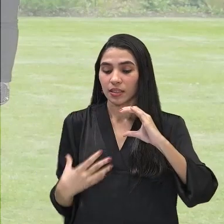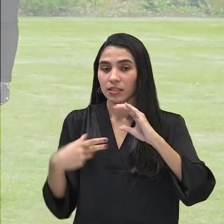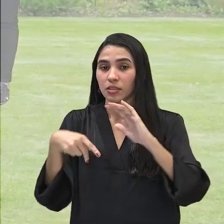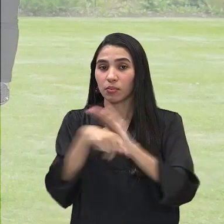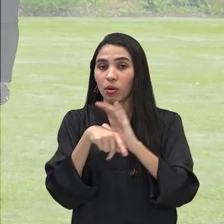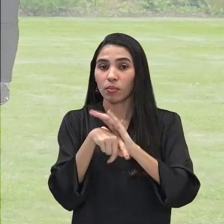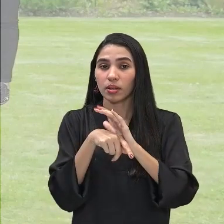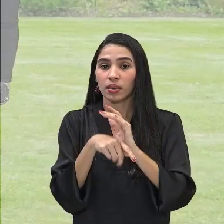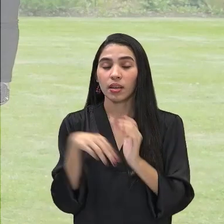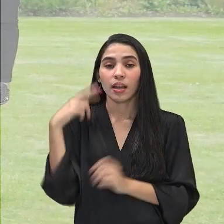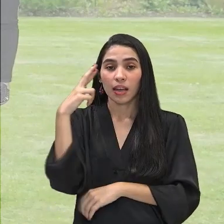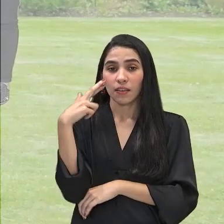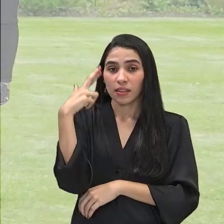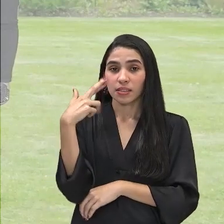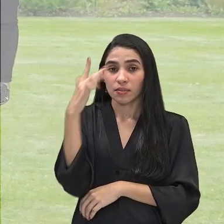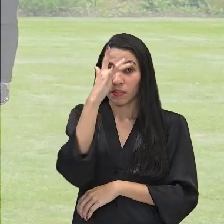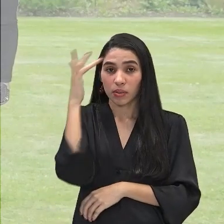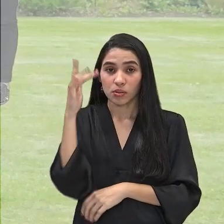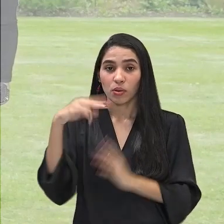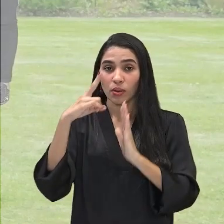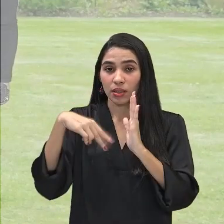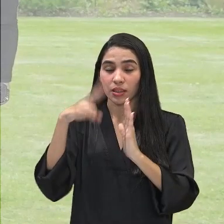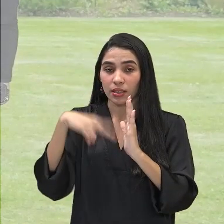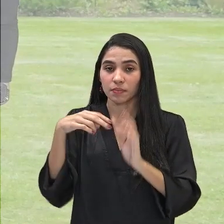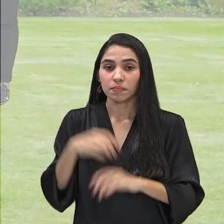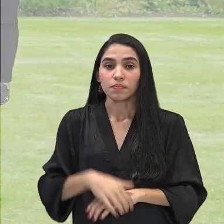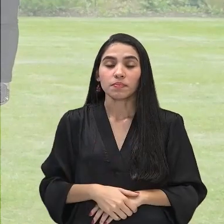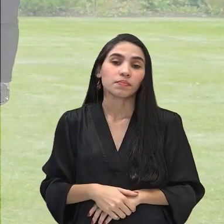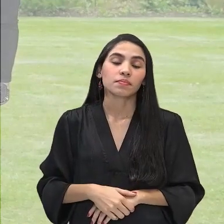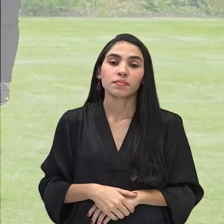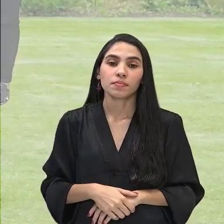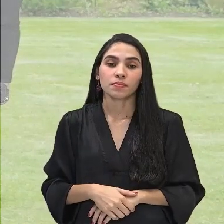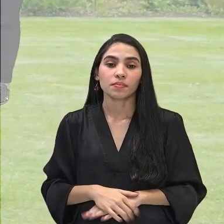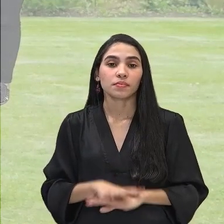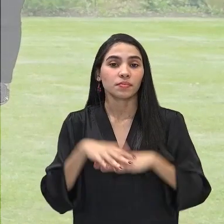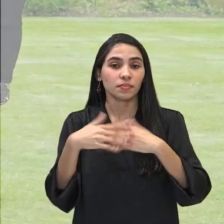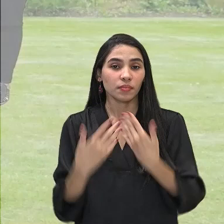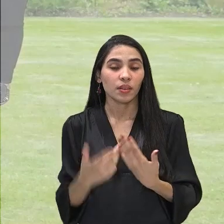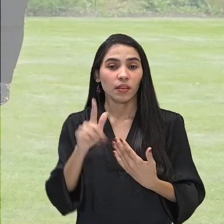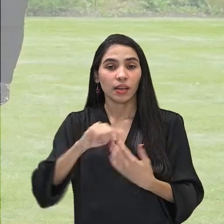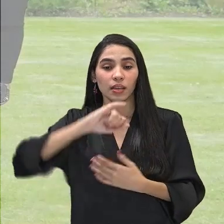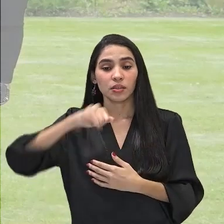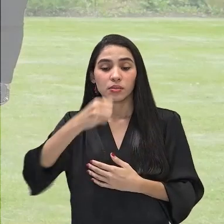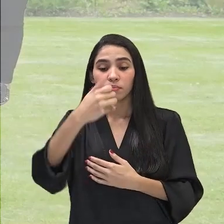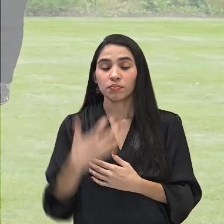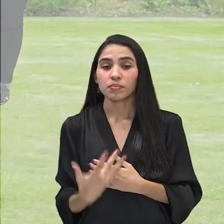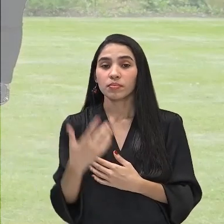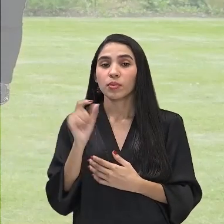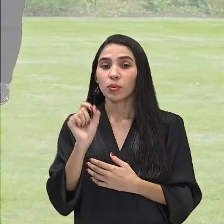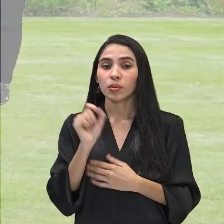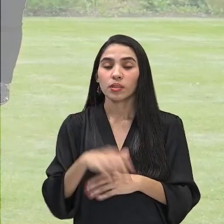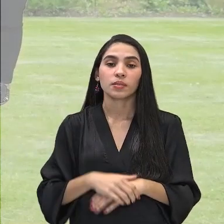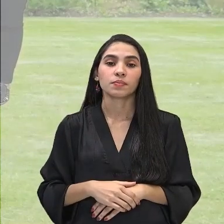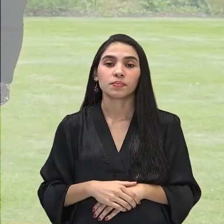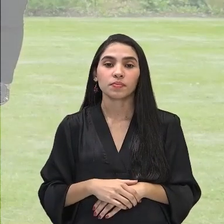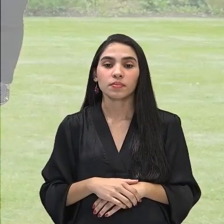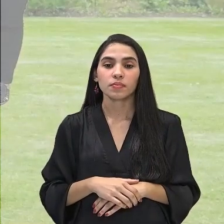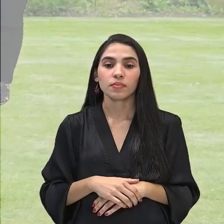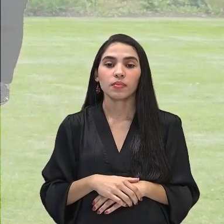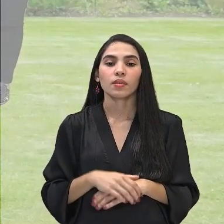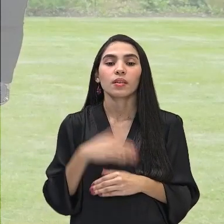trazer, sim, ali, ao lermos, uma história sendo contada? Sim, a crônica vai contar uma história. Mas é importante que